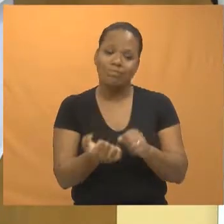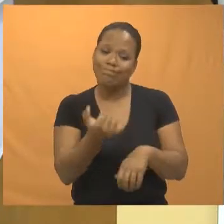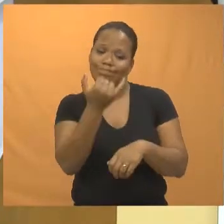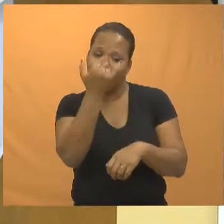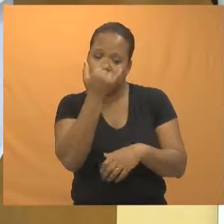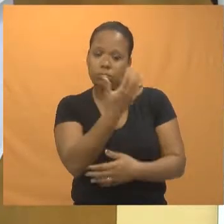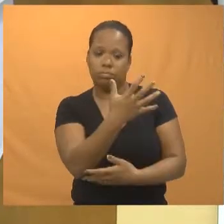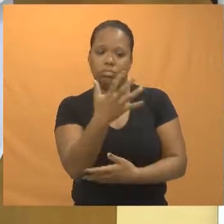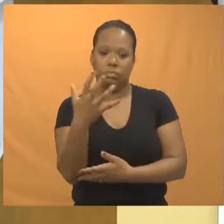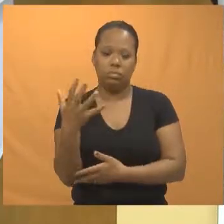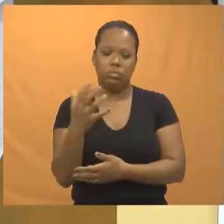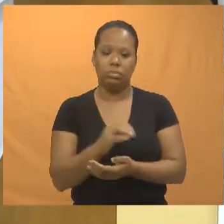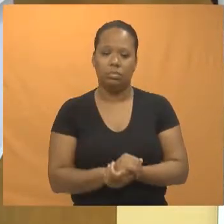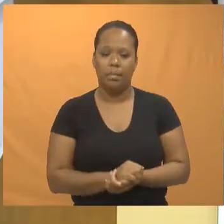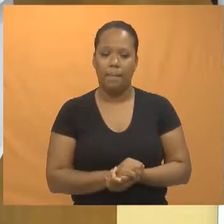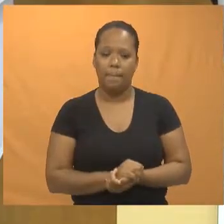local.